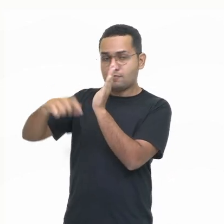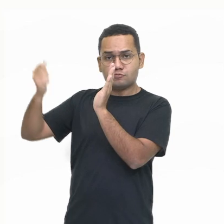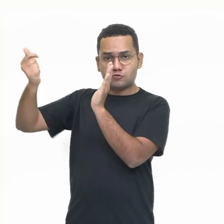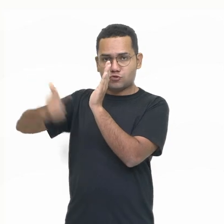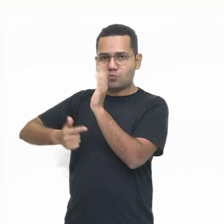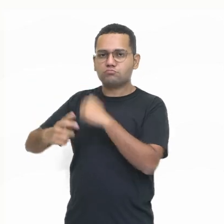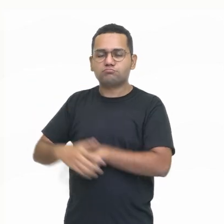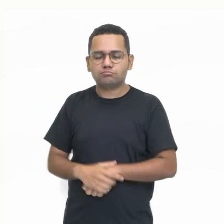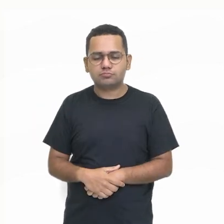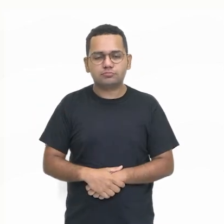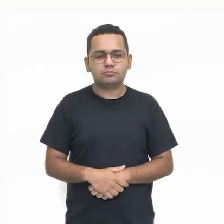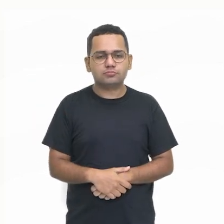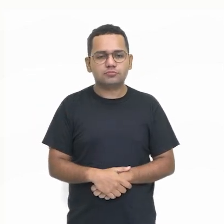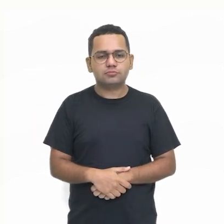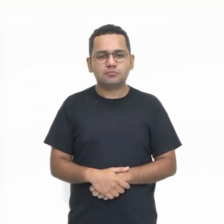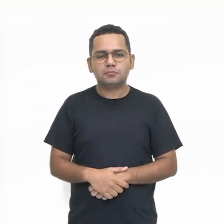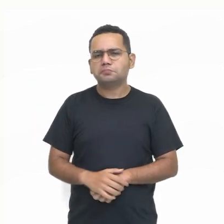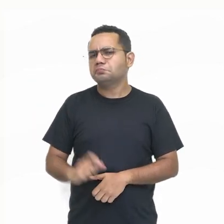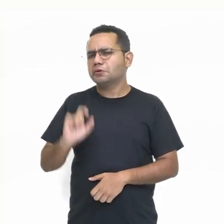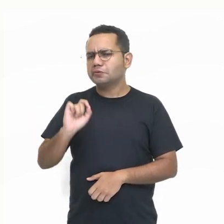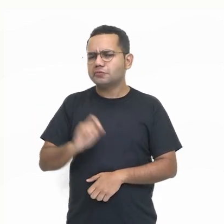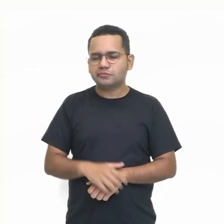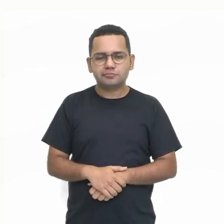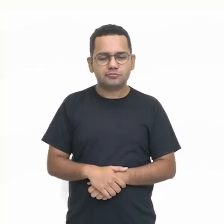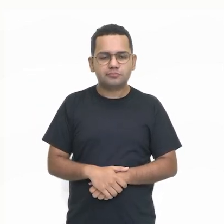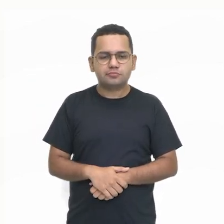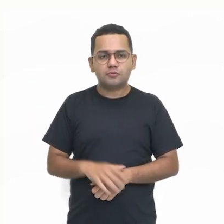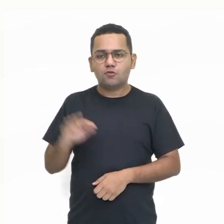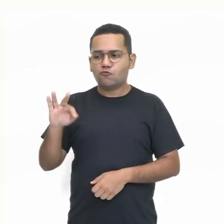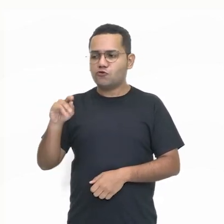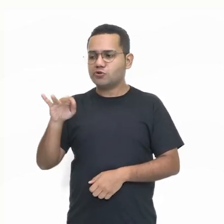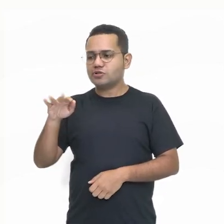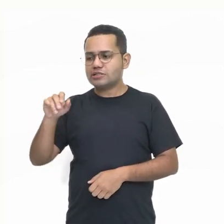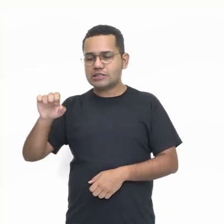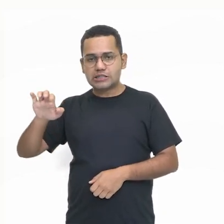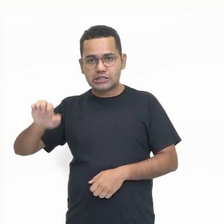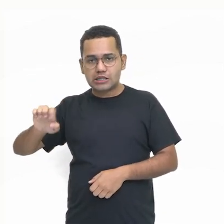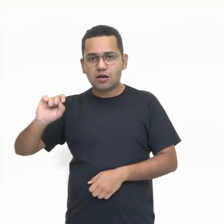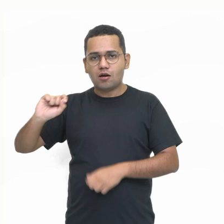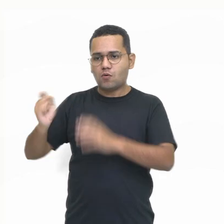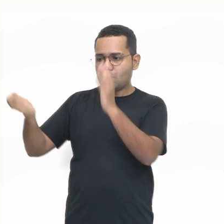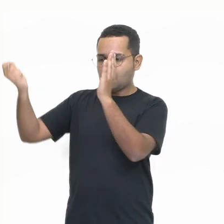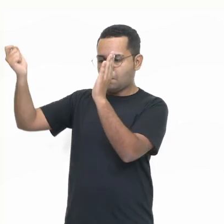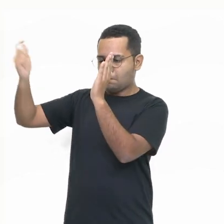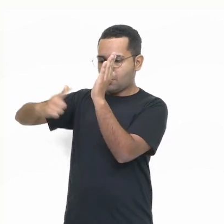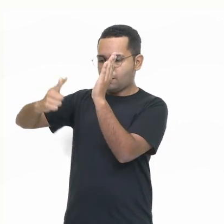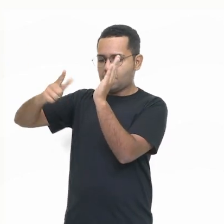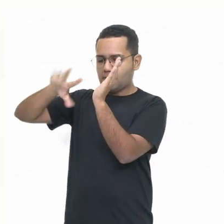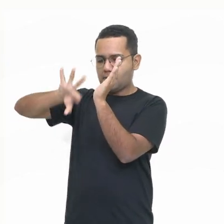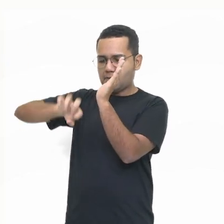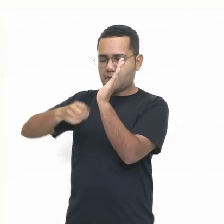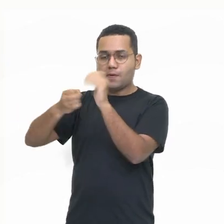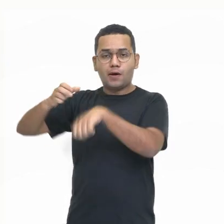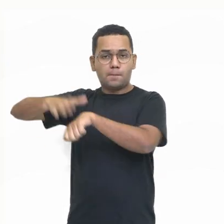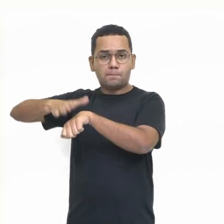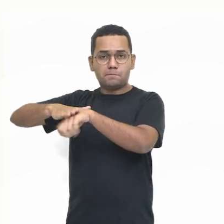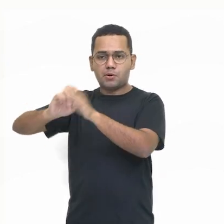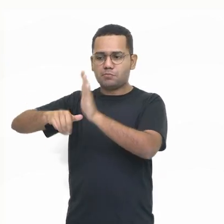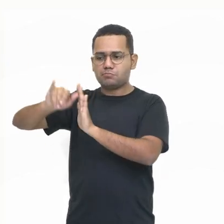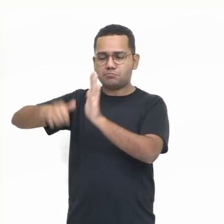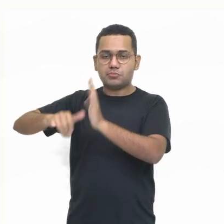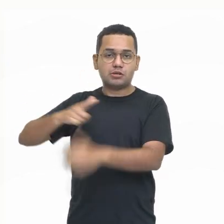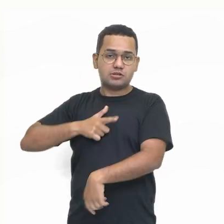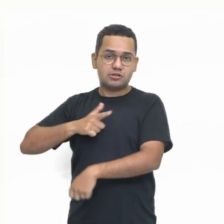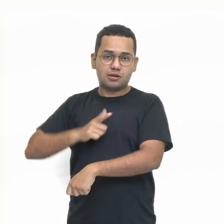Lembrando que a fotossíntese é o processo pelo qual as plantas produzem o seu próprio alimento, né, sua energia. Na